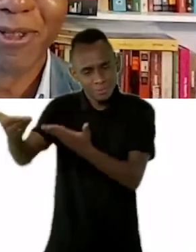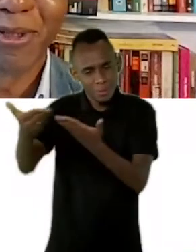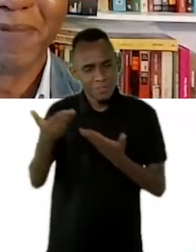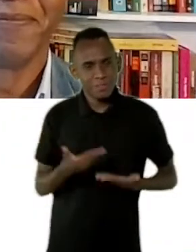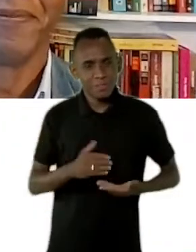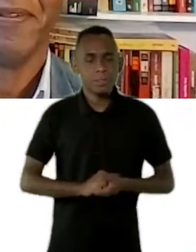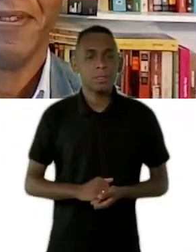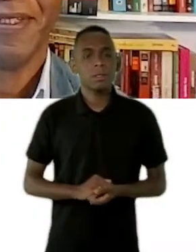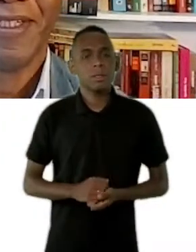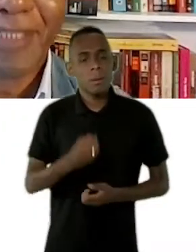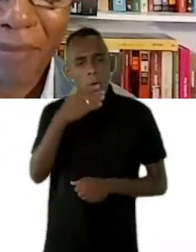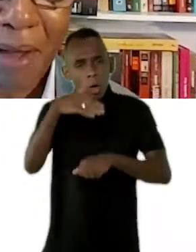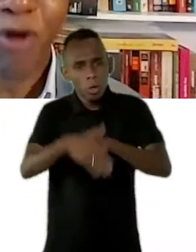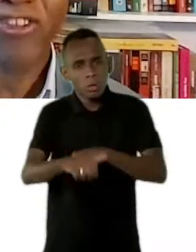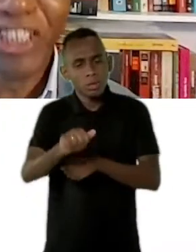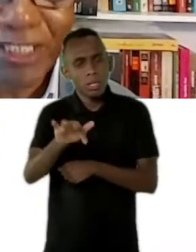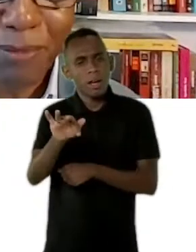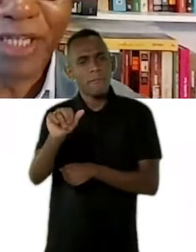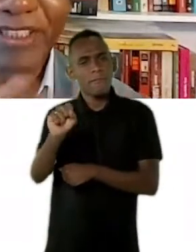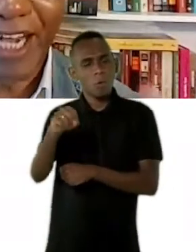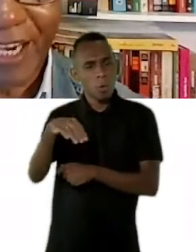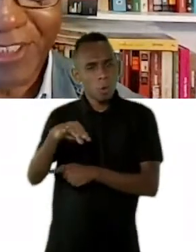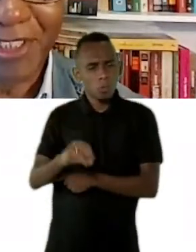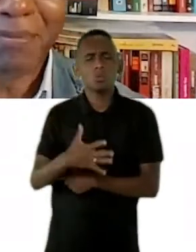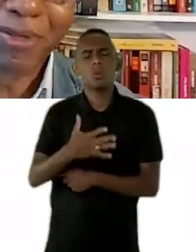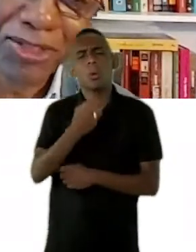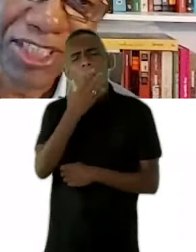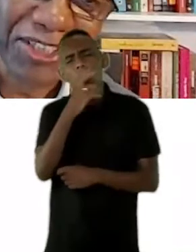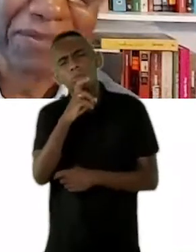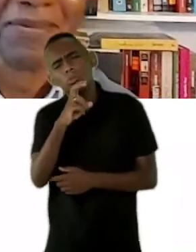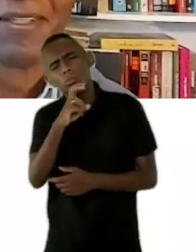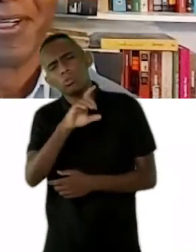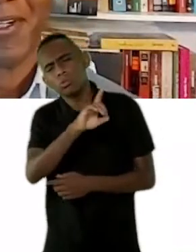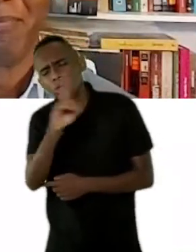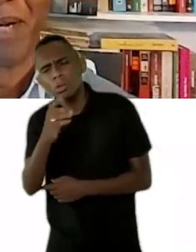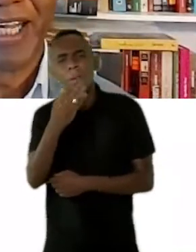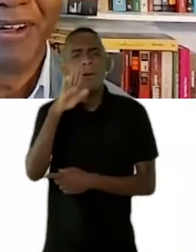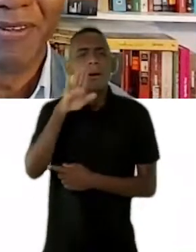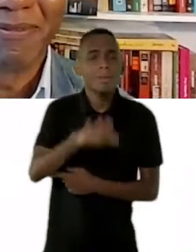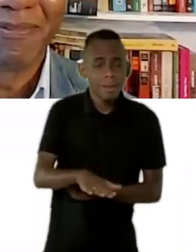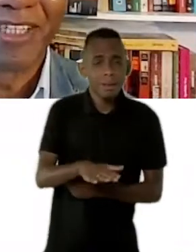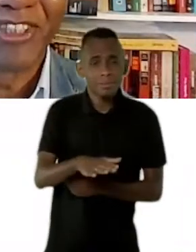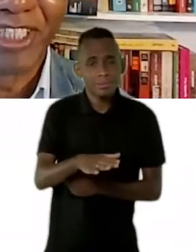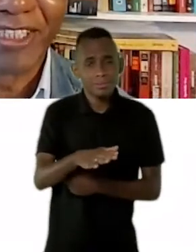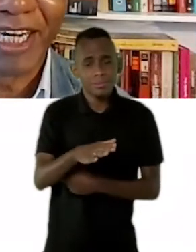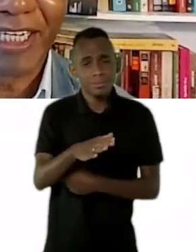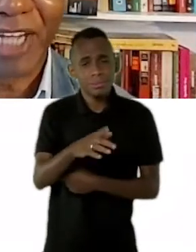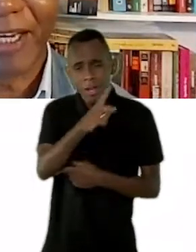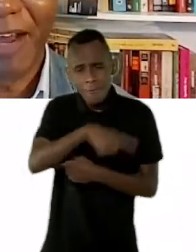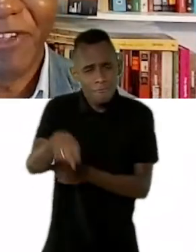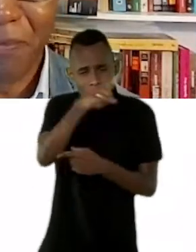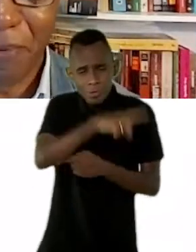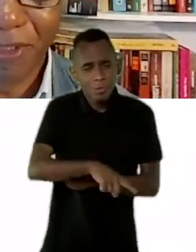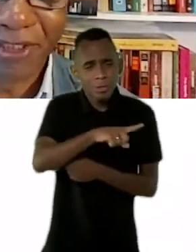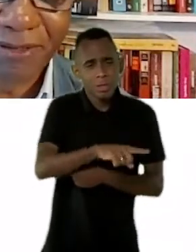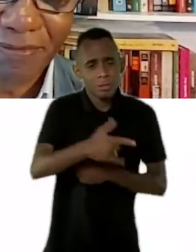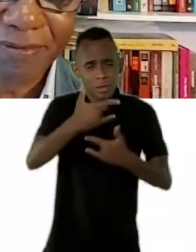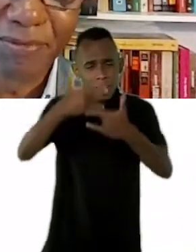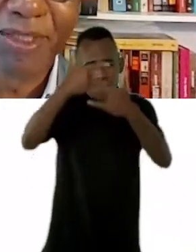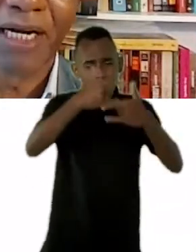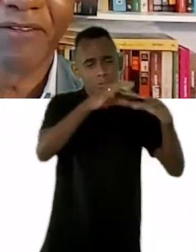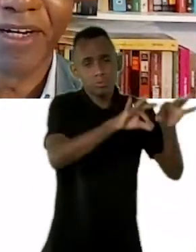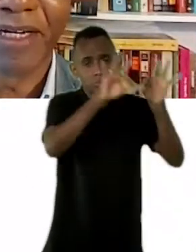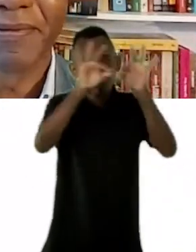noite, Afonso. E também bom dia, boa tarde, né? Ou seja, para quem vai assistir essa live